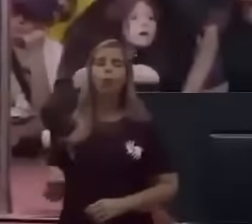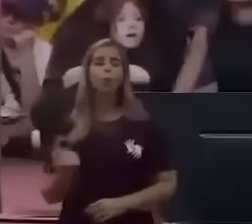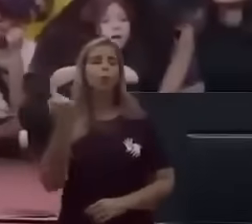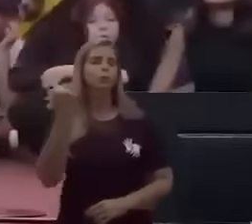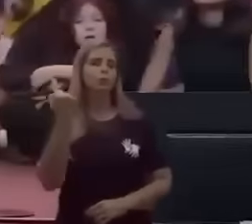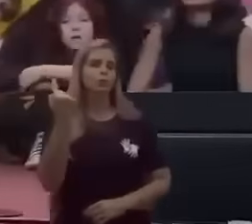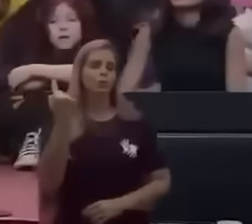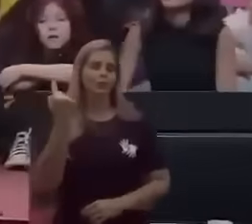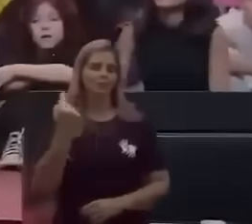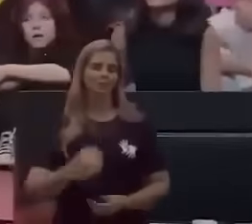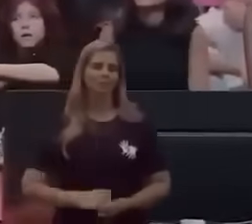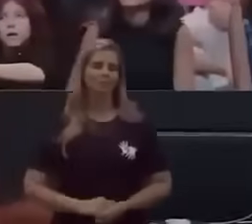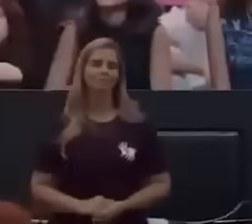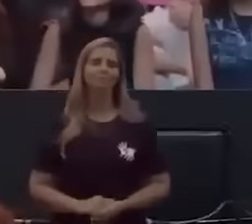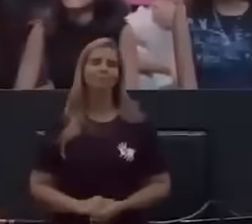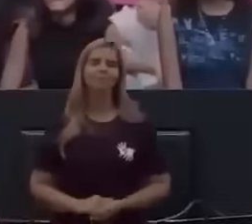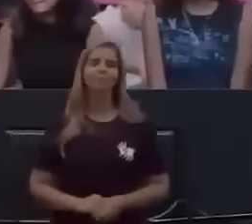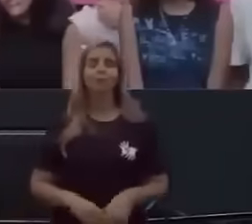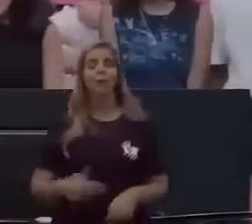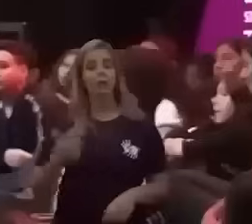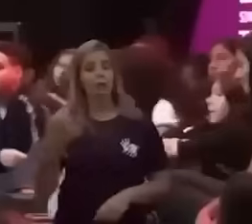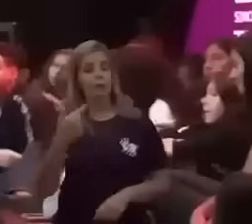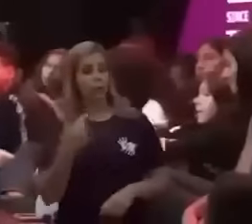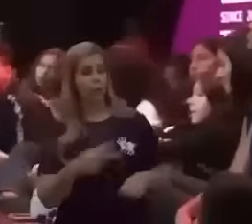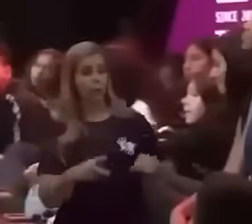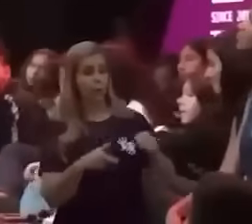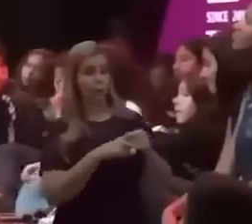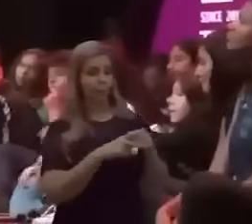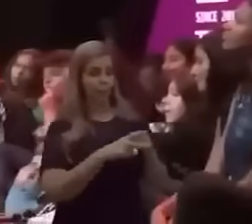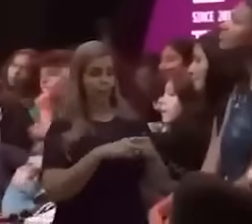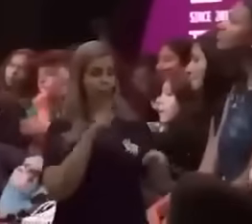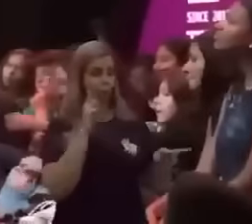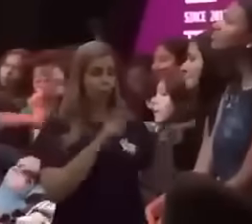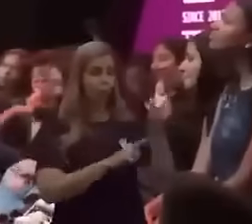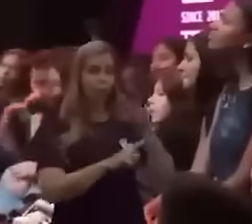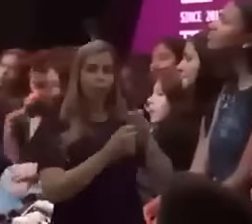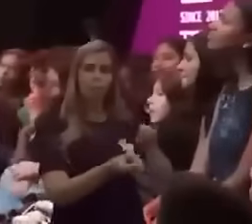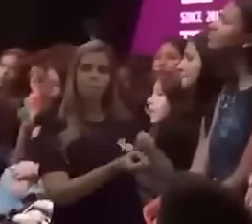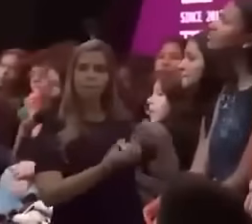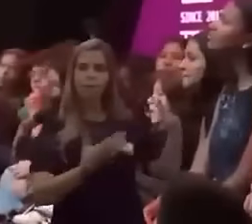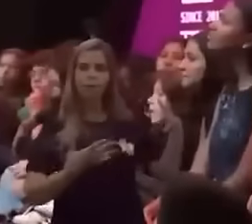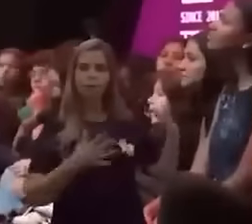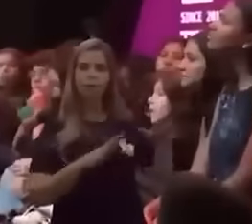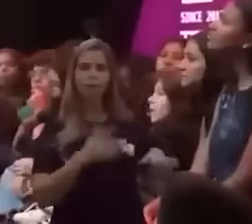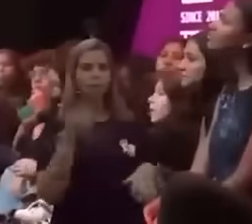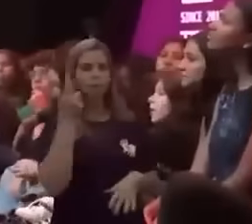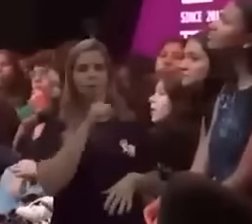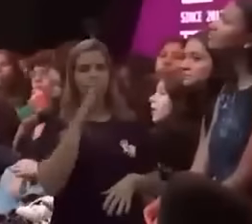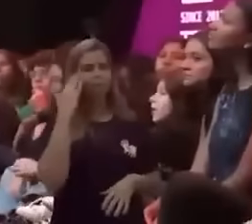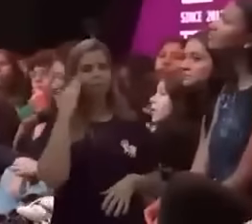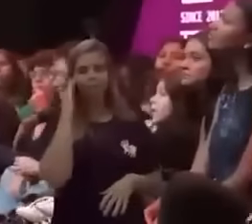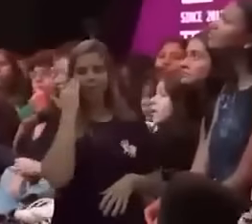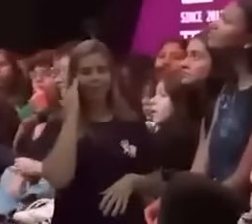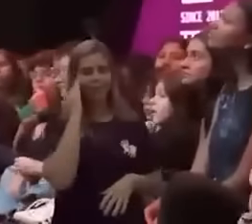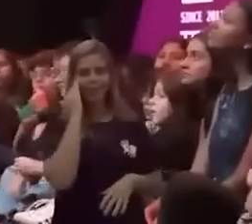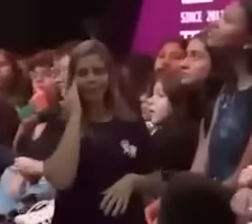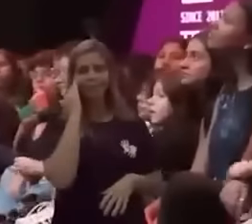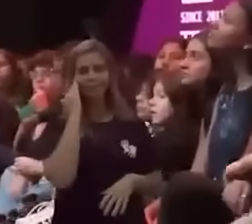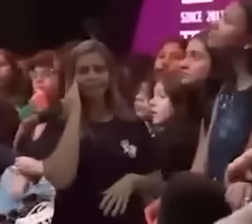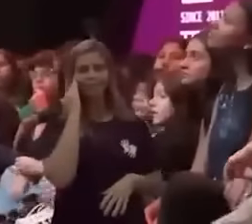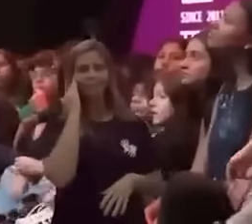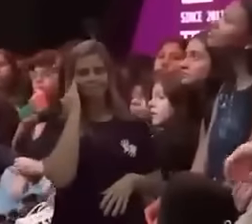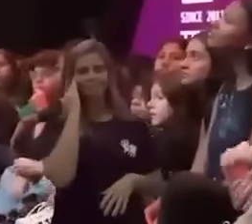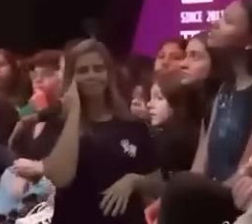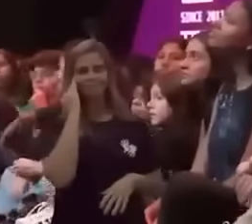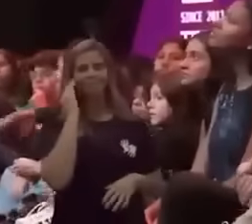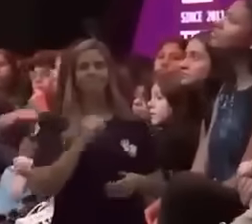Segundo, Pedro está vendo milagres, mas ele não discerne não apenas a centralidade da pessoa de Jesus, mas ele não